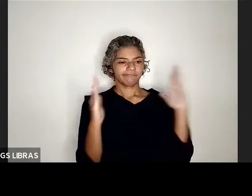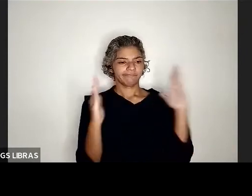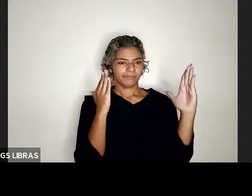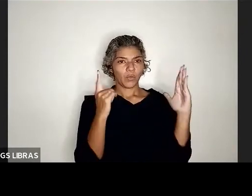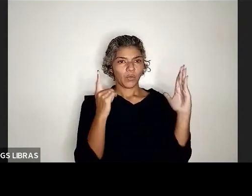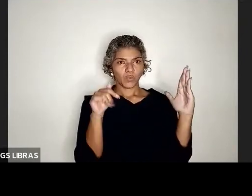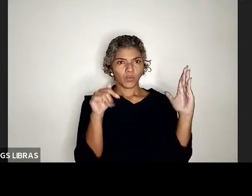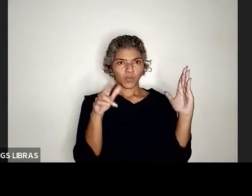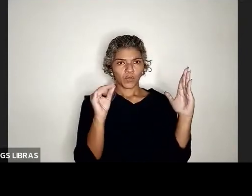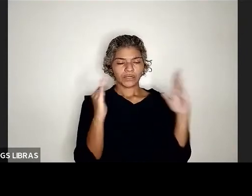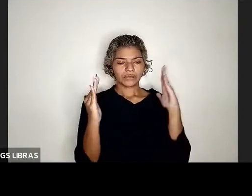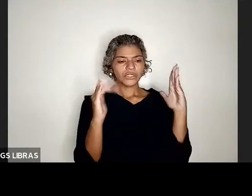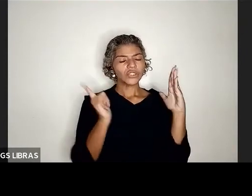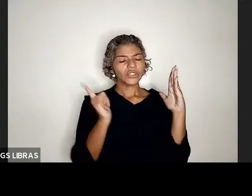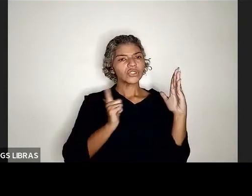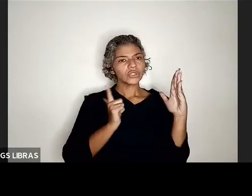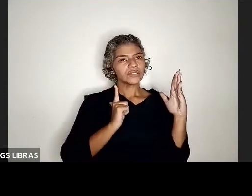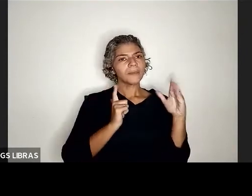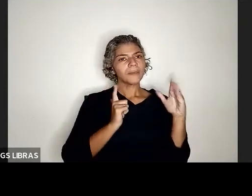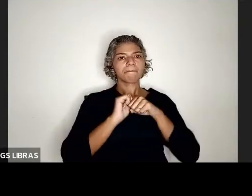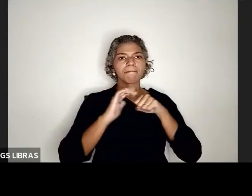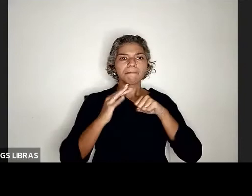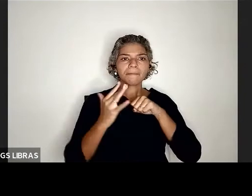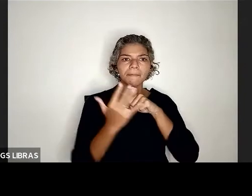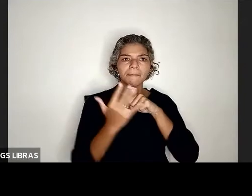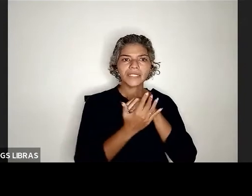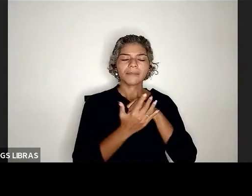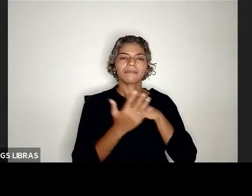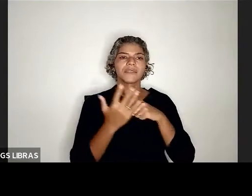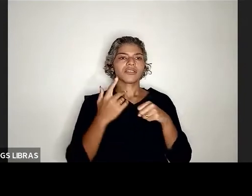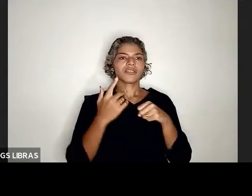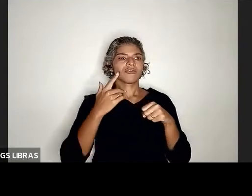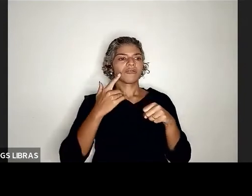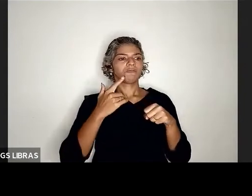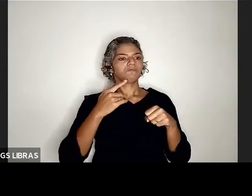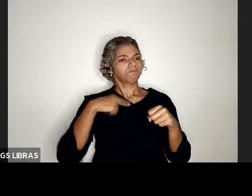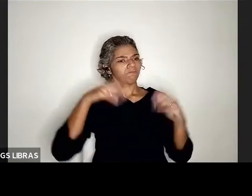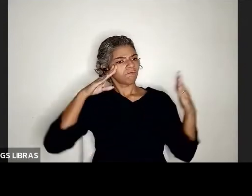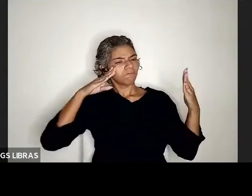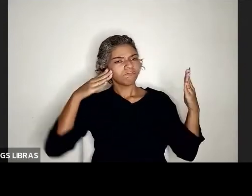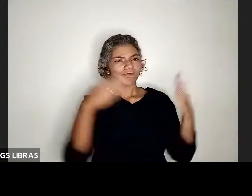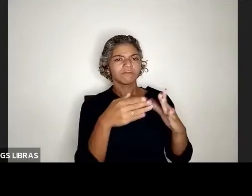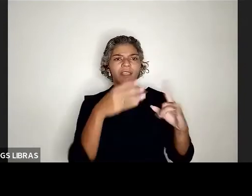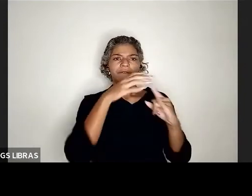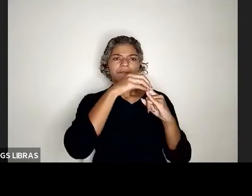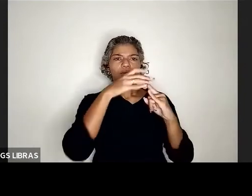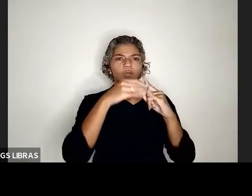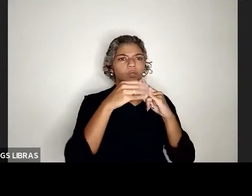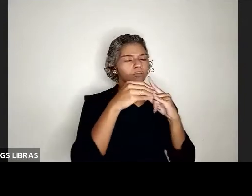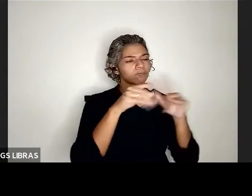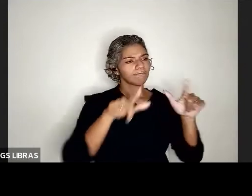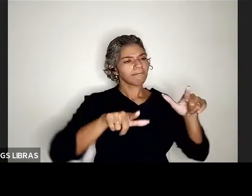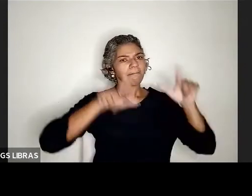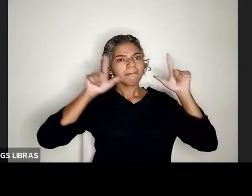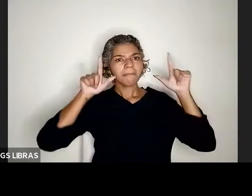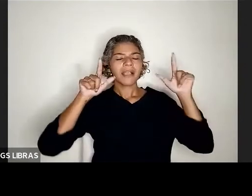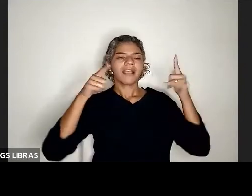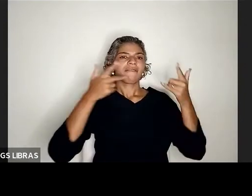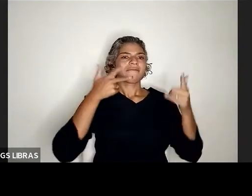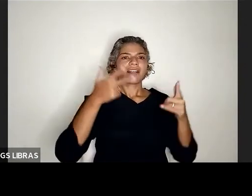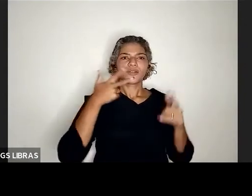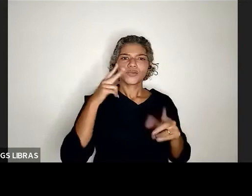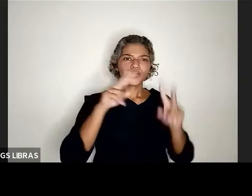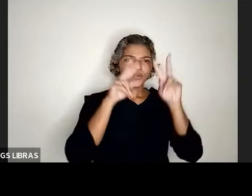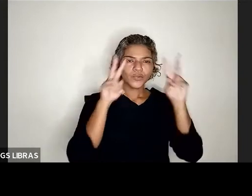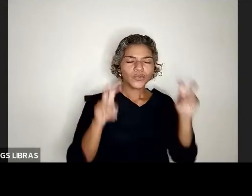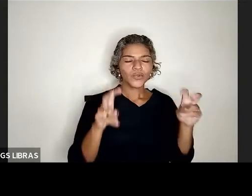uma pandemia, que a instituição tem um destaque, que o debate sobre a importância da ciência tem um destaque,